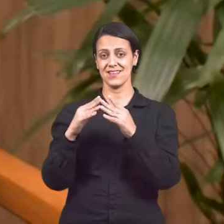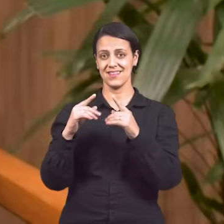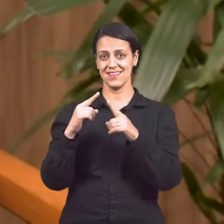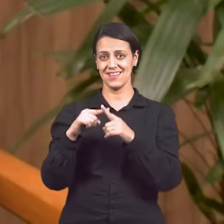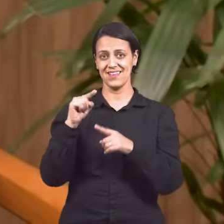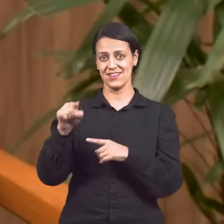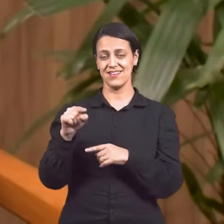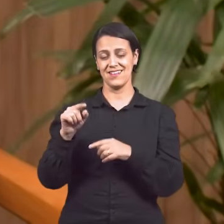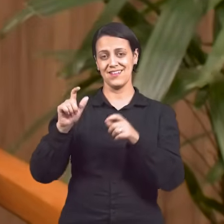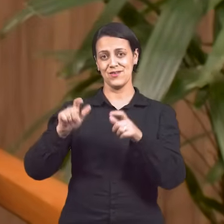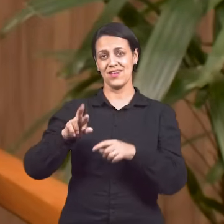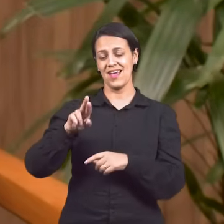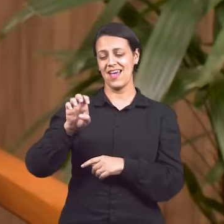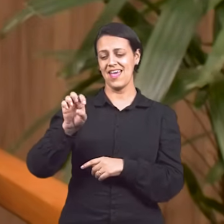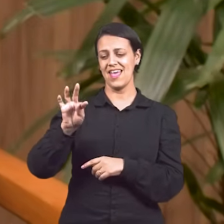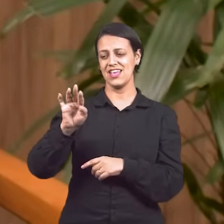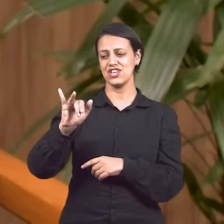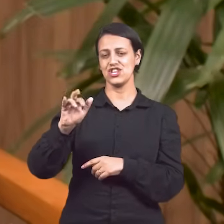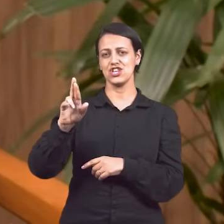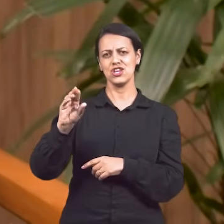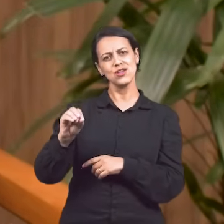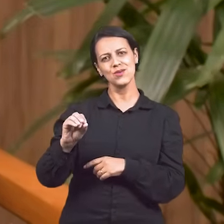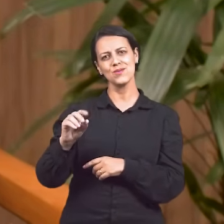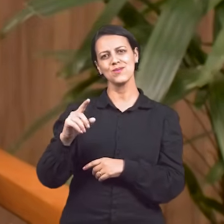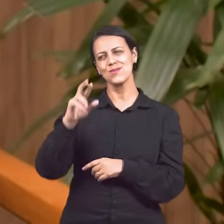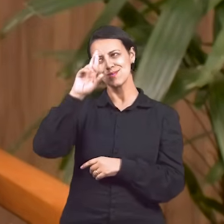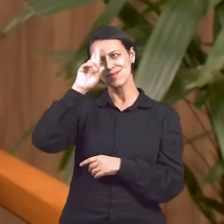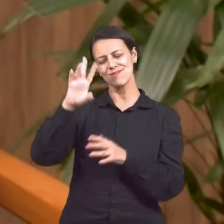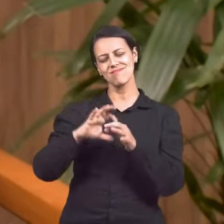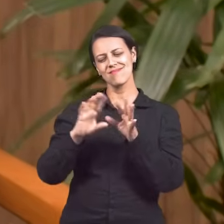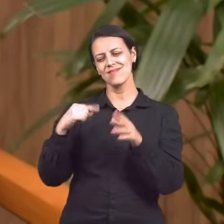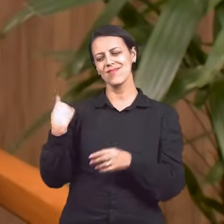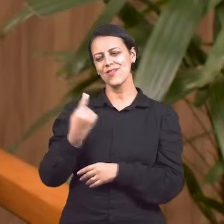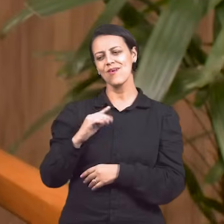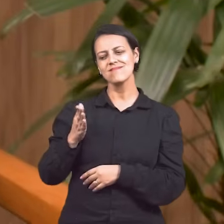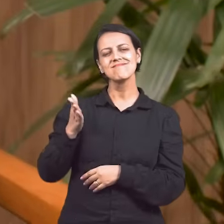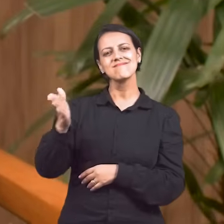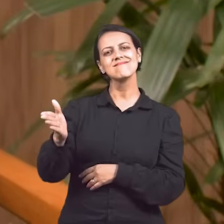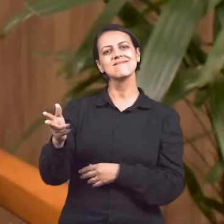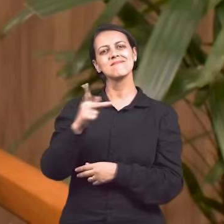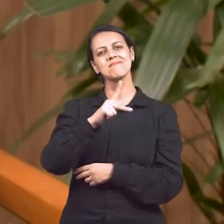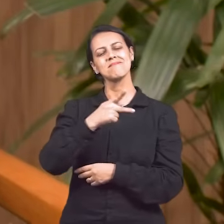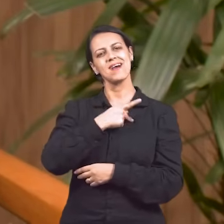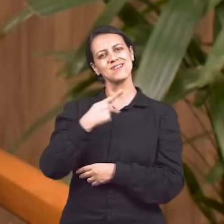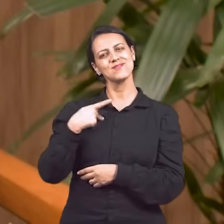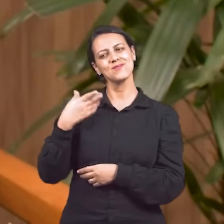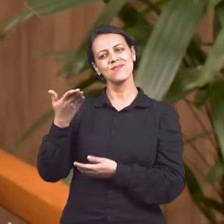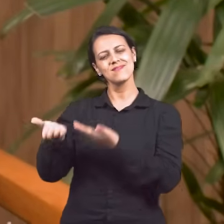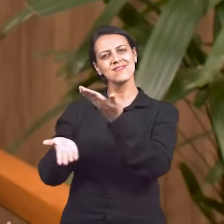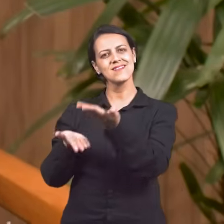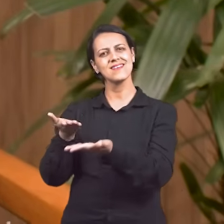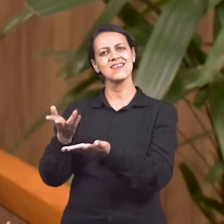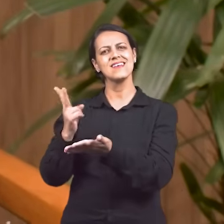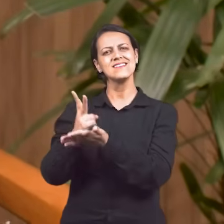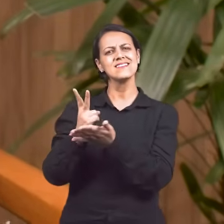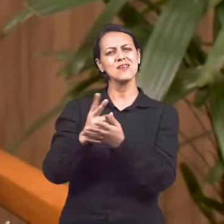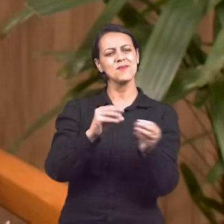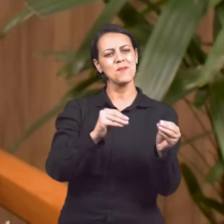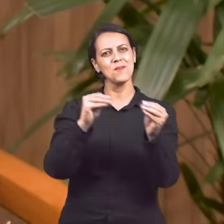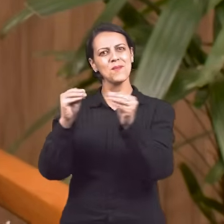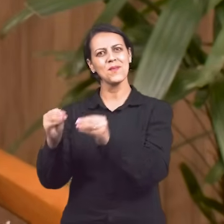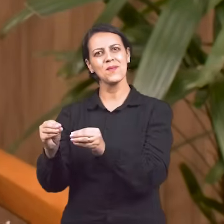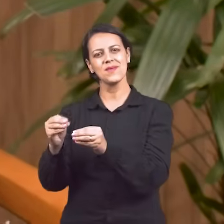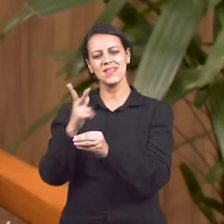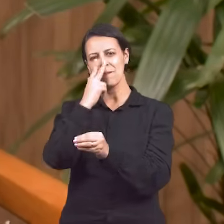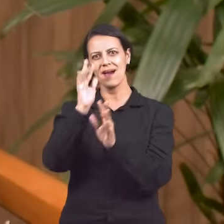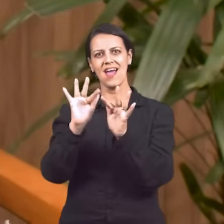Congo, né, o Senhor nos permitiu estar ali e sempre que a gente muda de rebanho, né, a